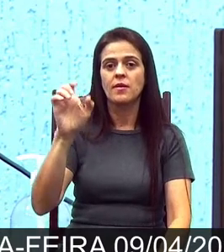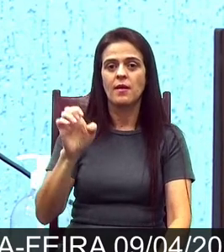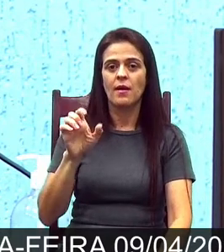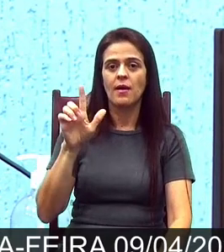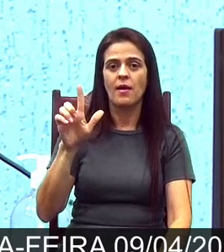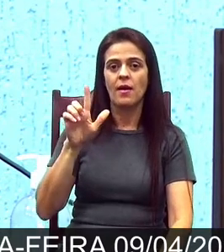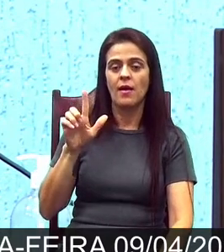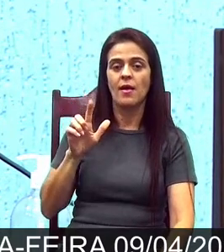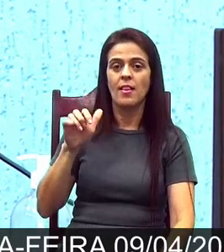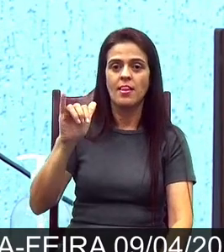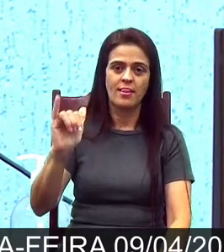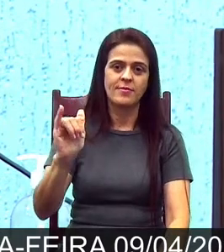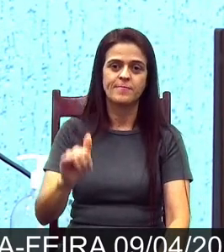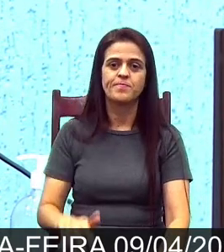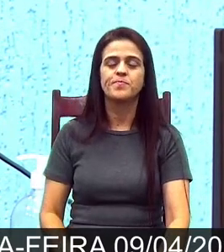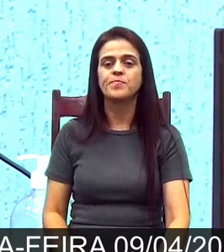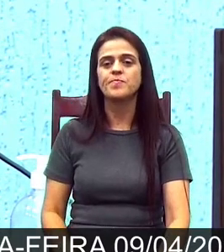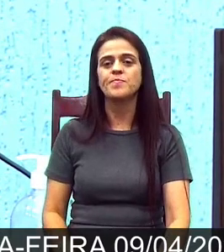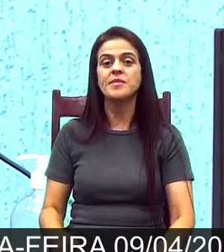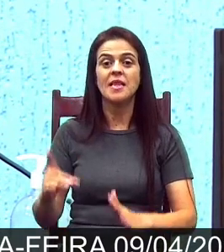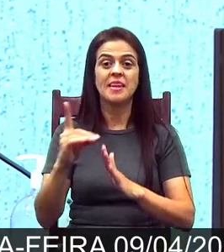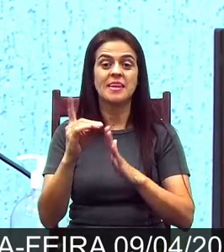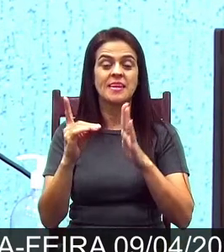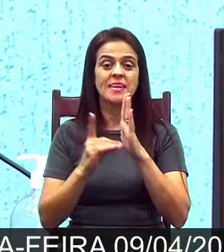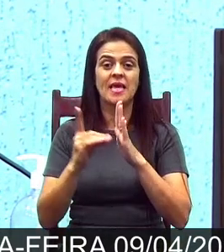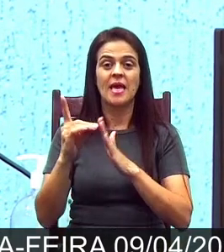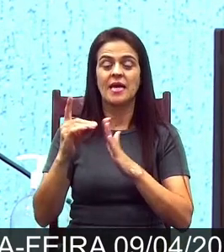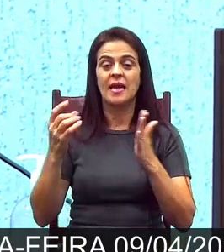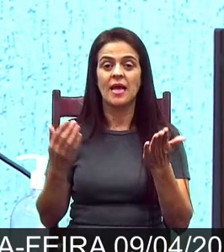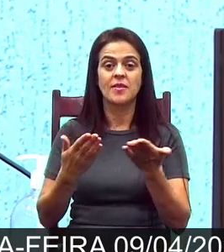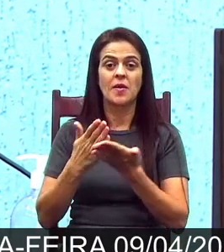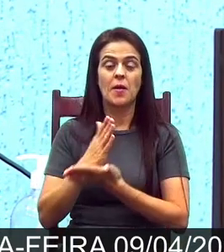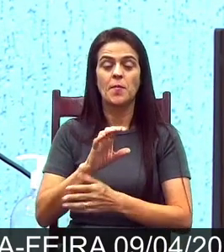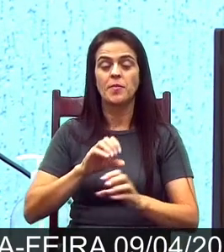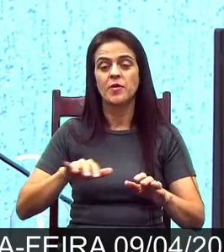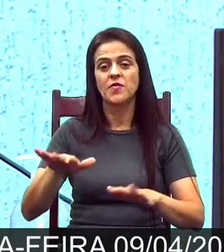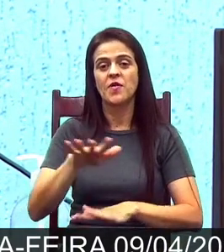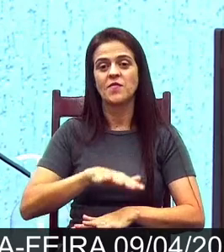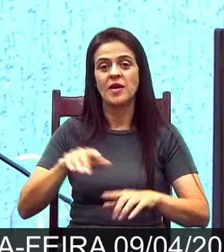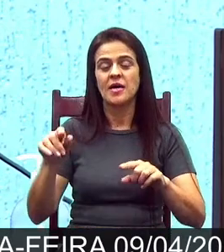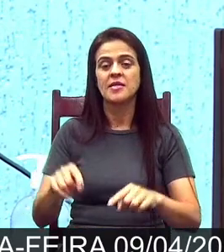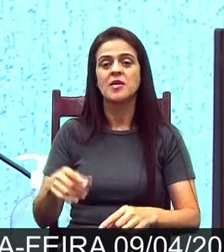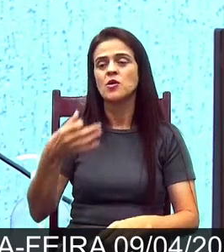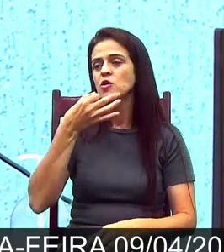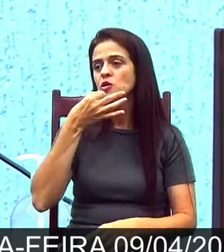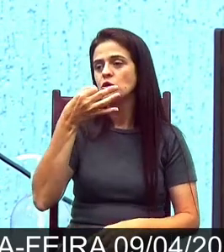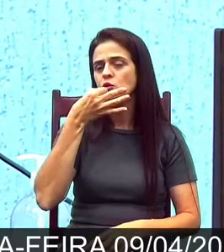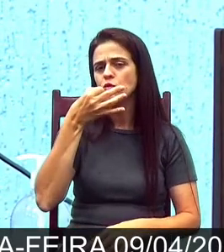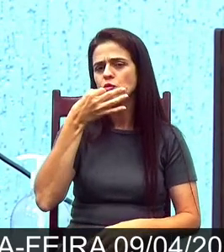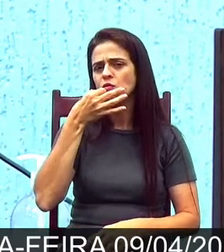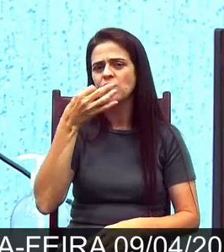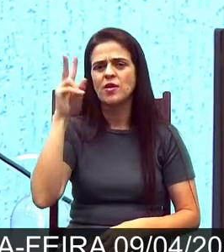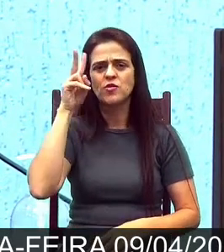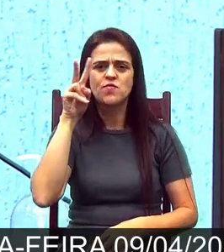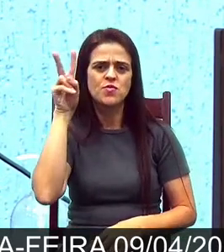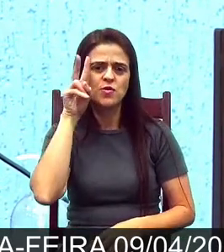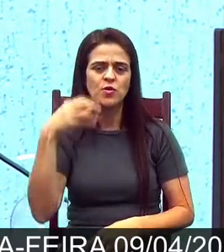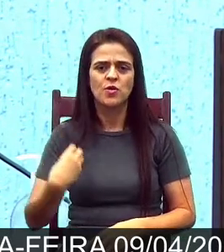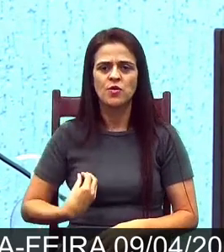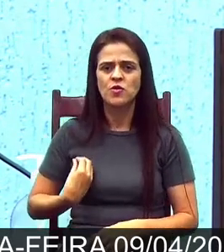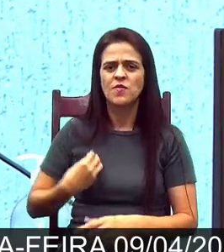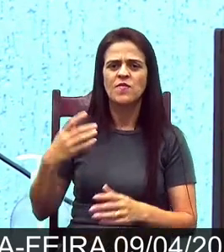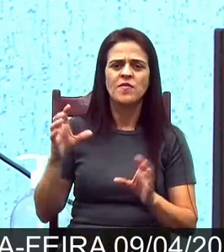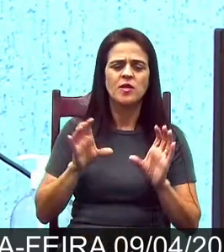Kelly Fonseca Soares. Esse decreto entra em vigor na data de publicação, revogando a disposição em contrário. Toda justificativa está aqui e os pareceres